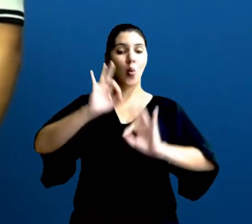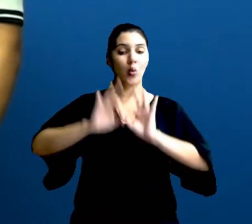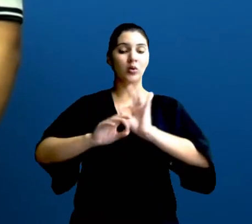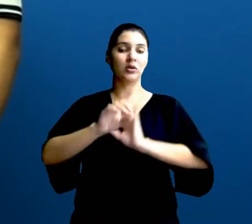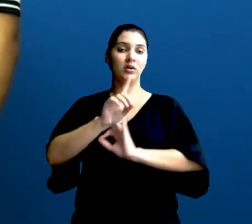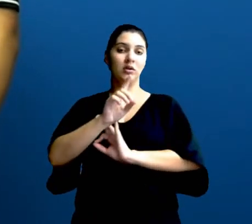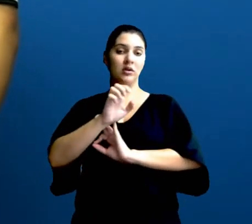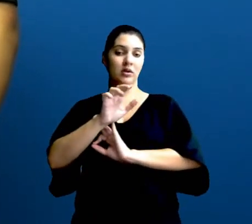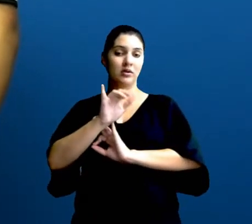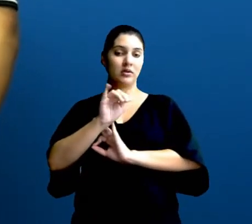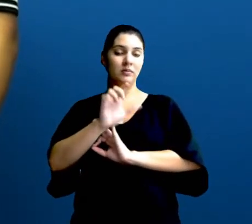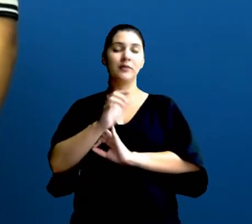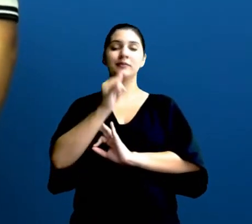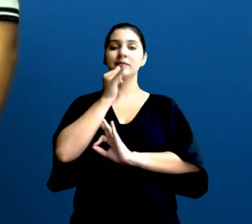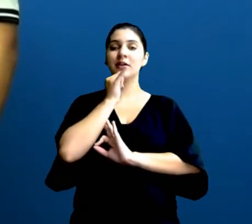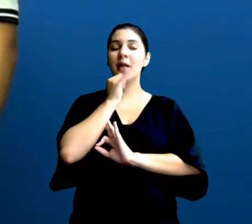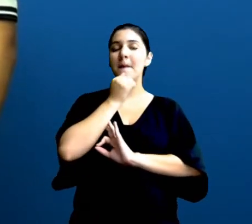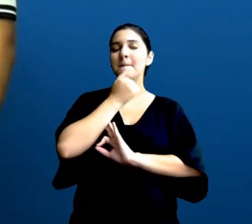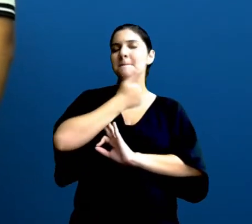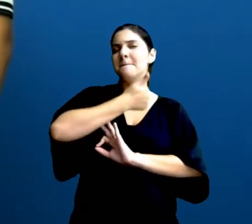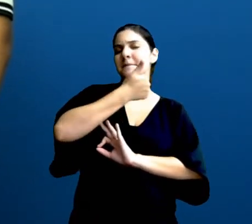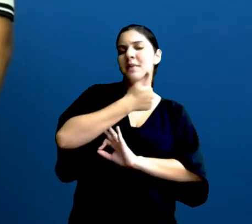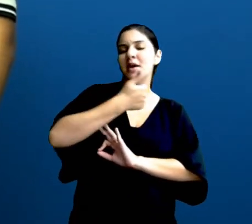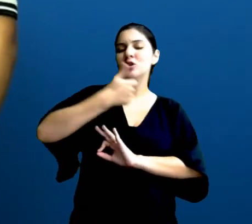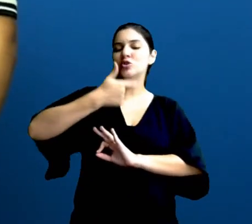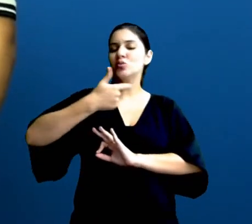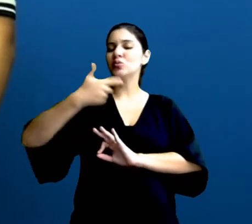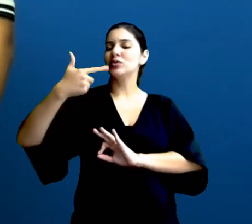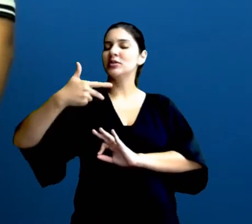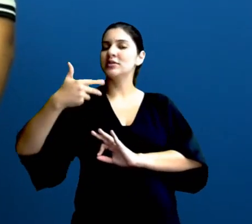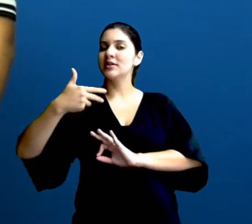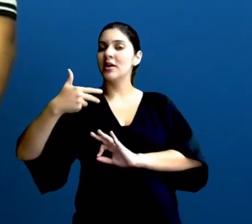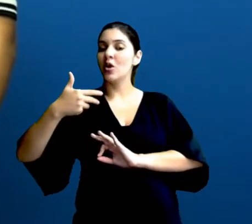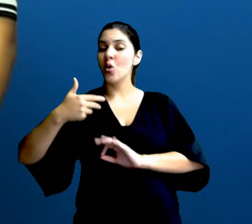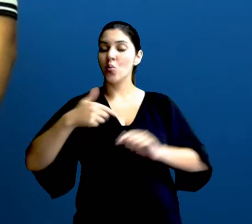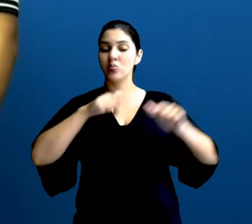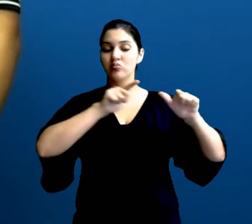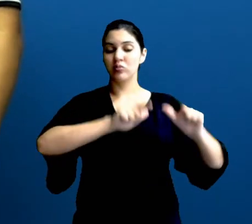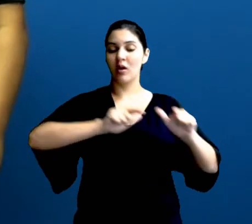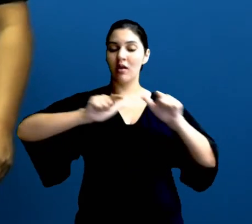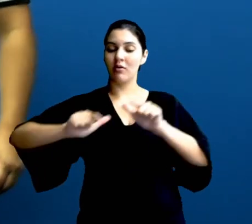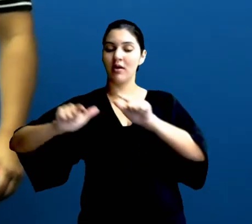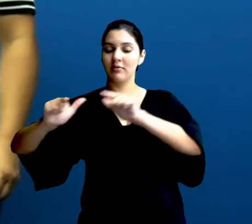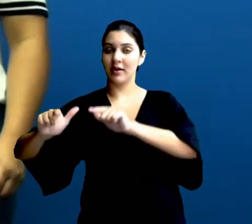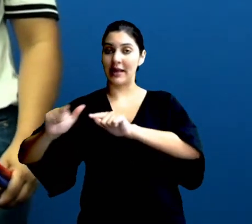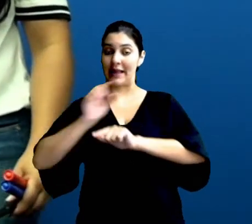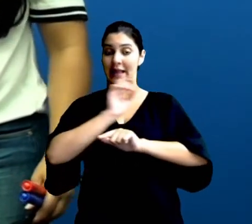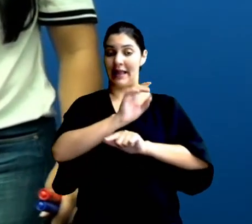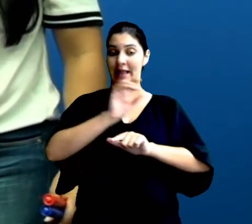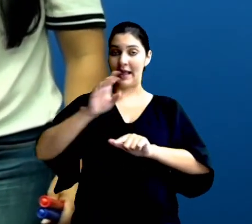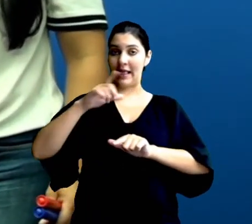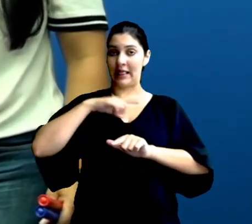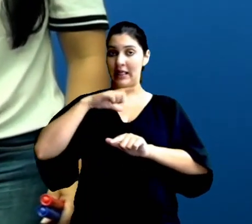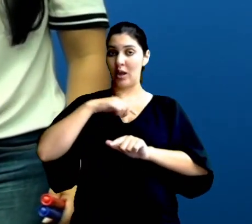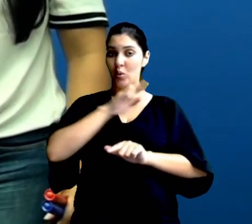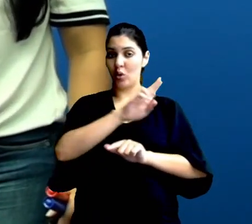primeira casinha, a segunda casinha, a terceira casinha. Cada uma recebe seu nome, tá? Eu vou falar aqui com